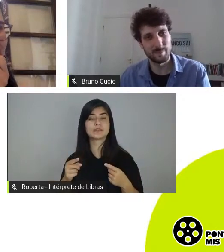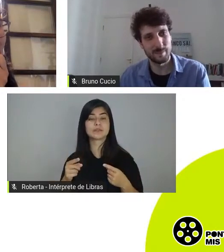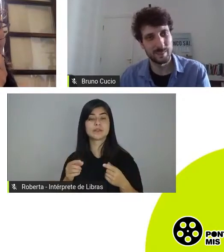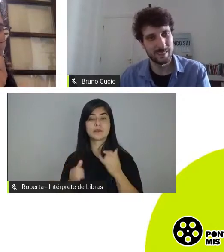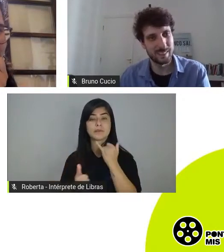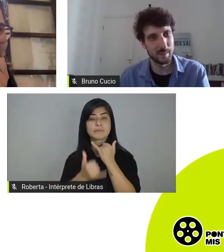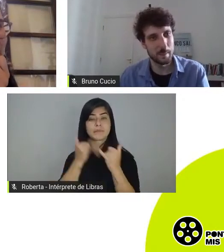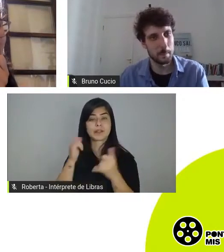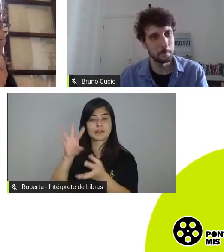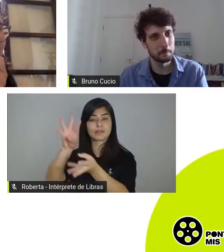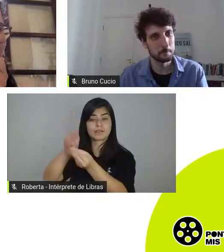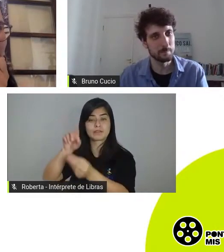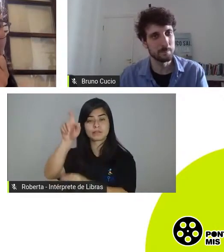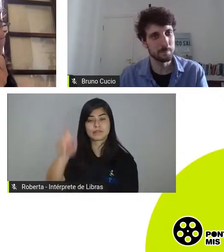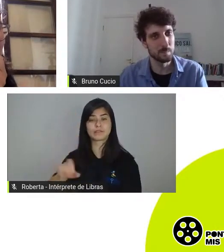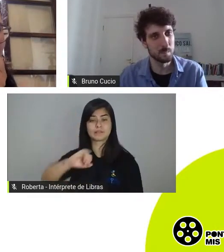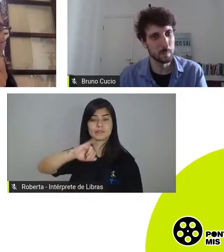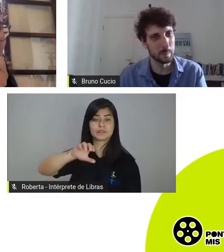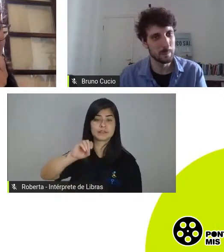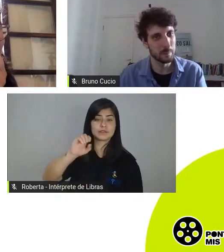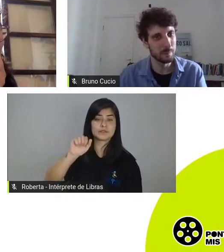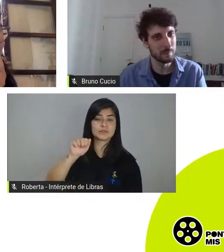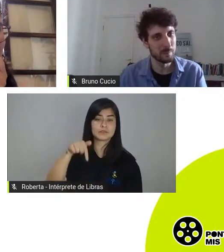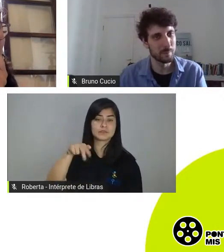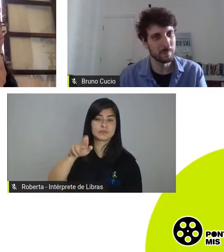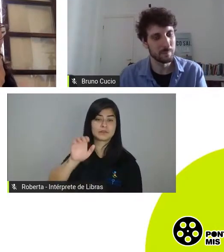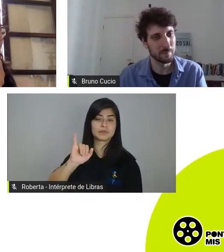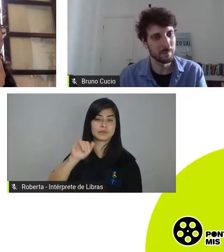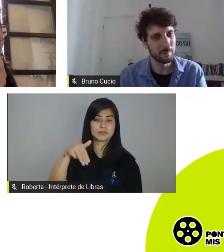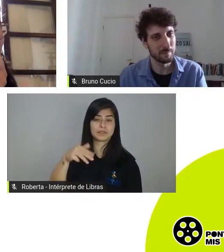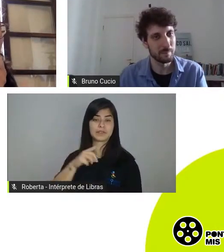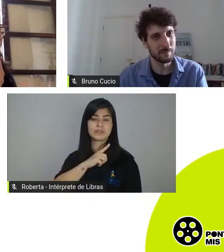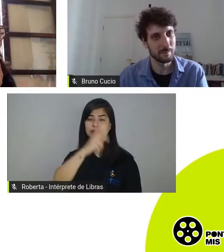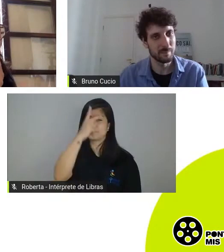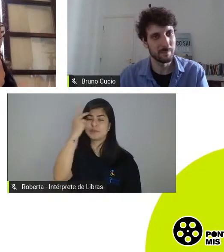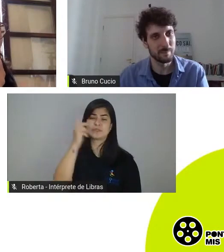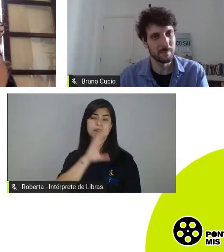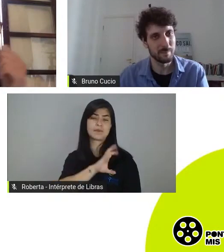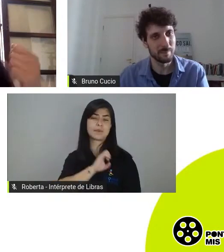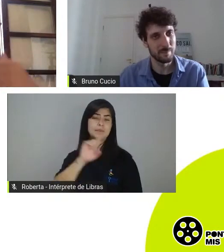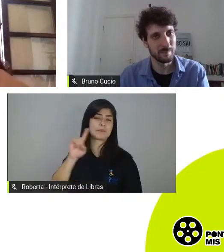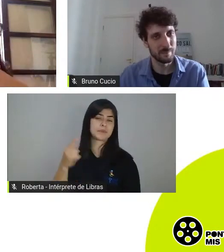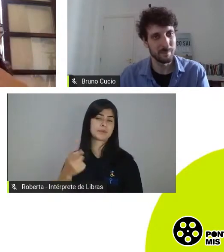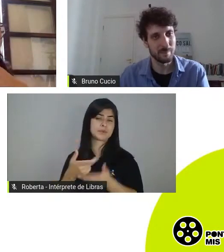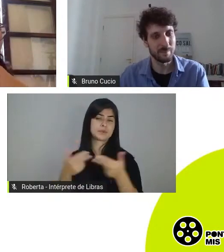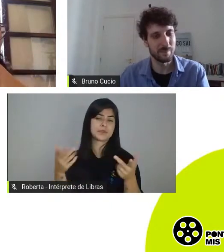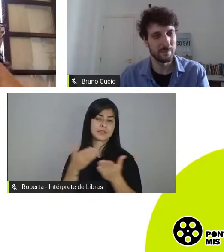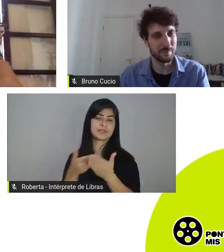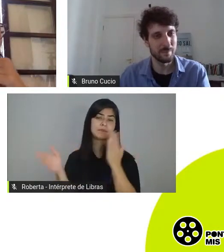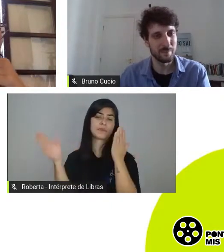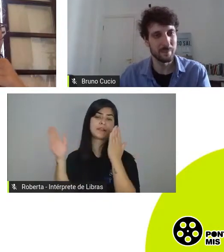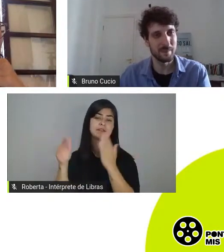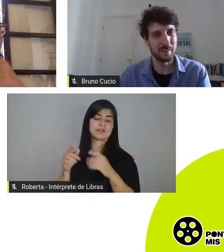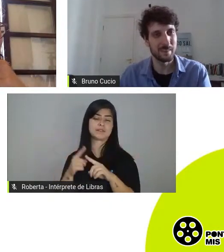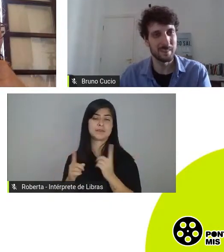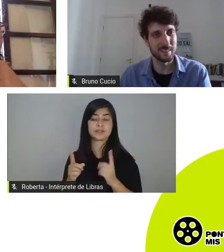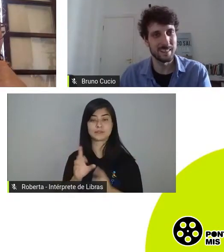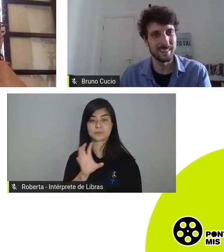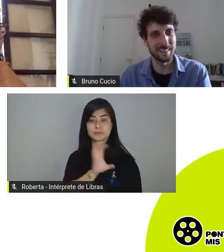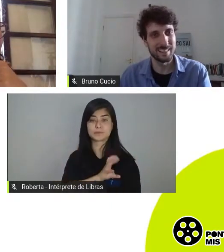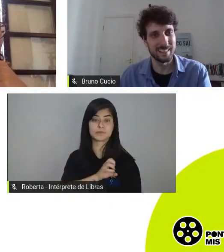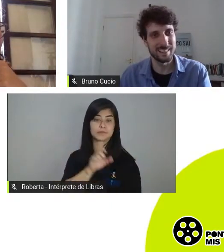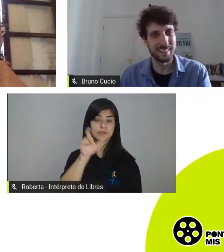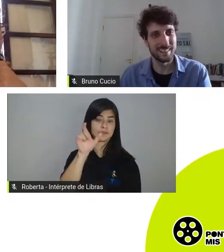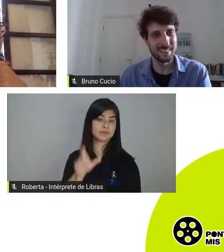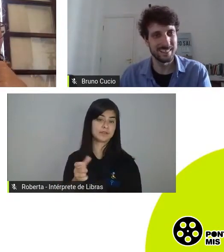do personagem do Joaquim. Tem gente que ama mil coisas, que se perde pelas estradas do mundo, mas eu que só te amo, não amo mais ninguém, vou